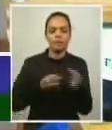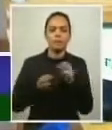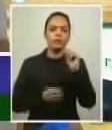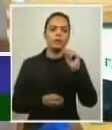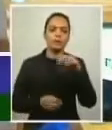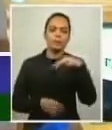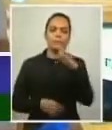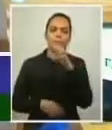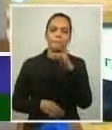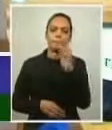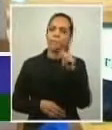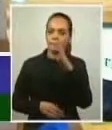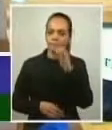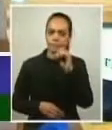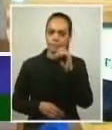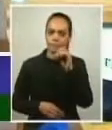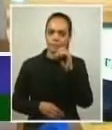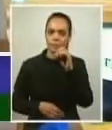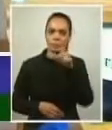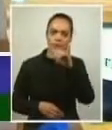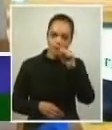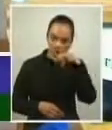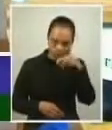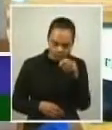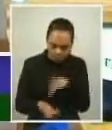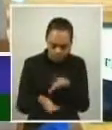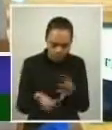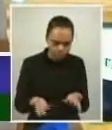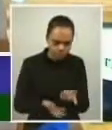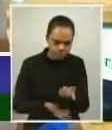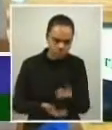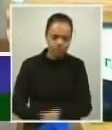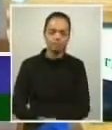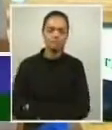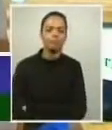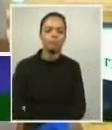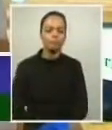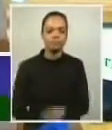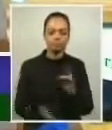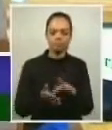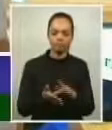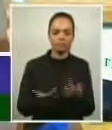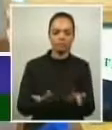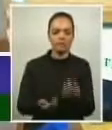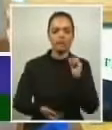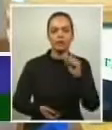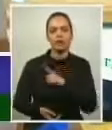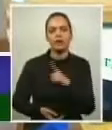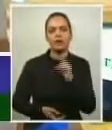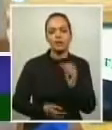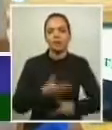isso orgânico tem a ver com o caráter vivo do organismo efetivo que